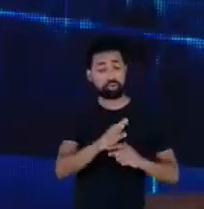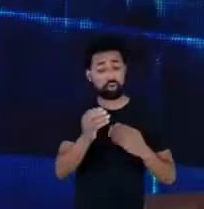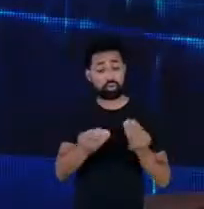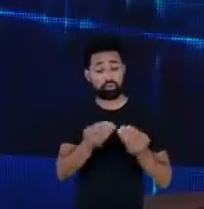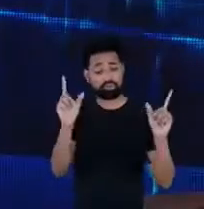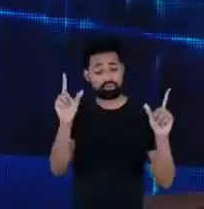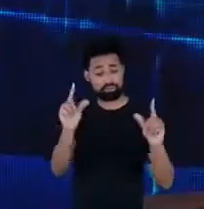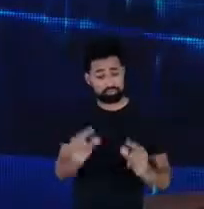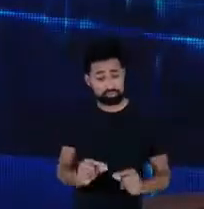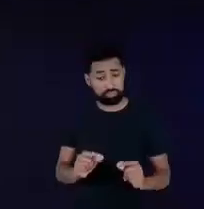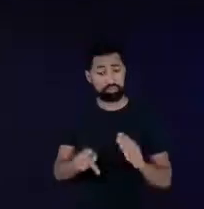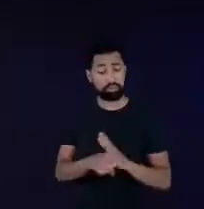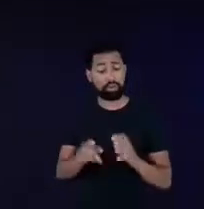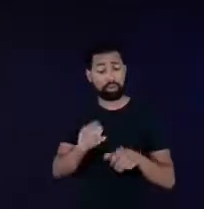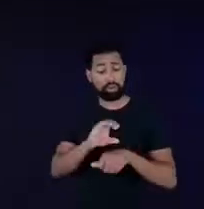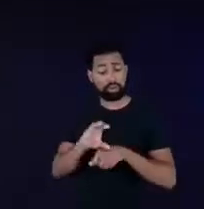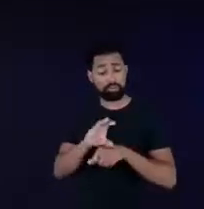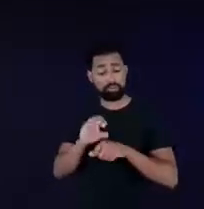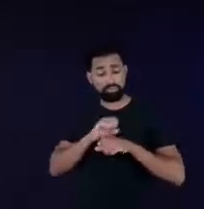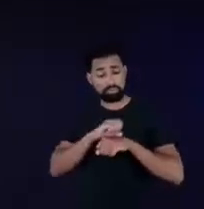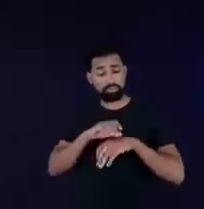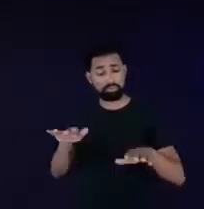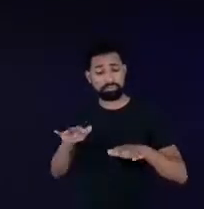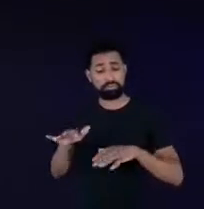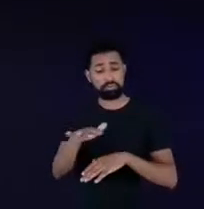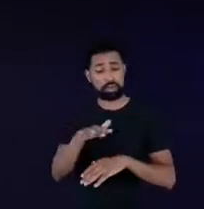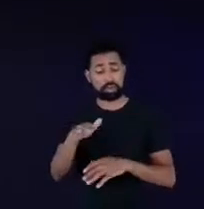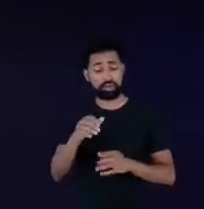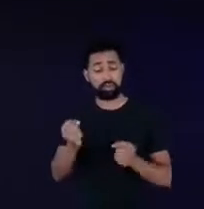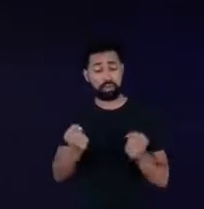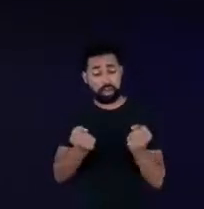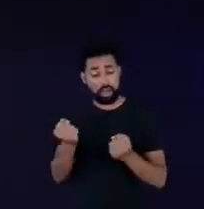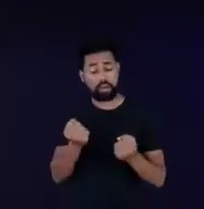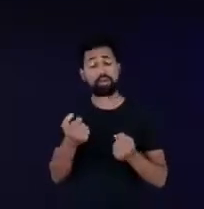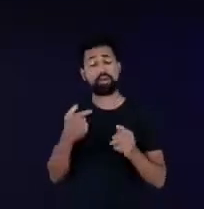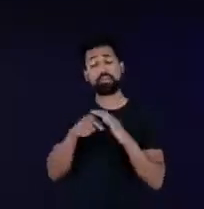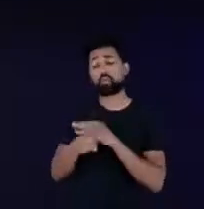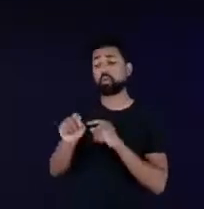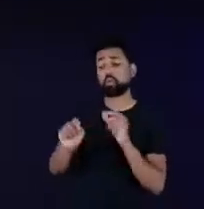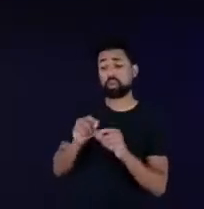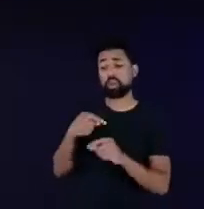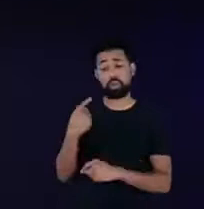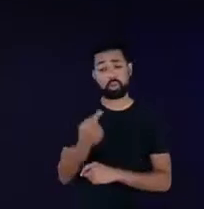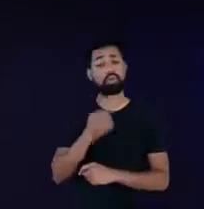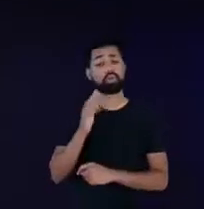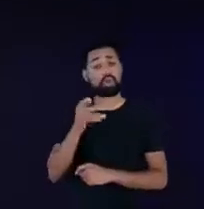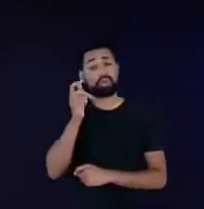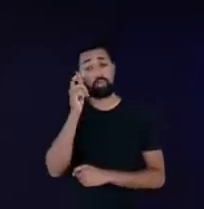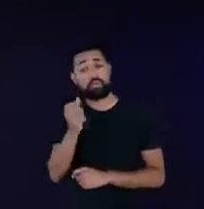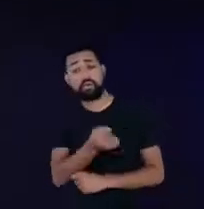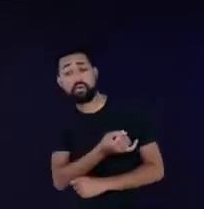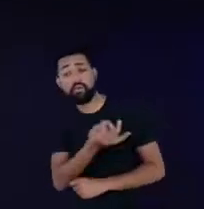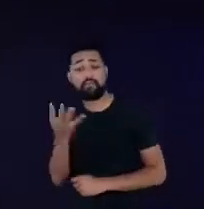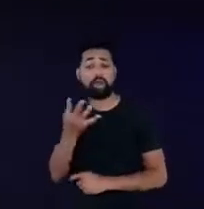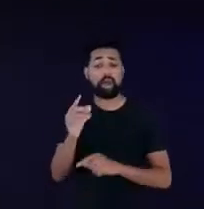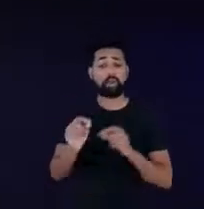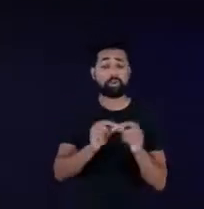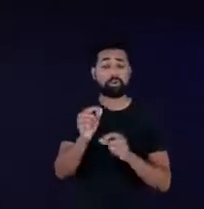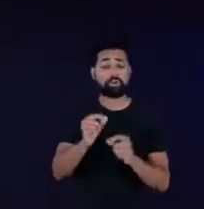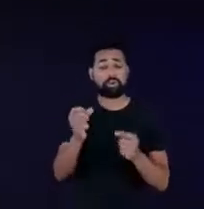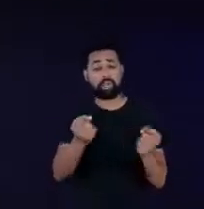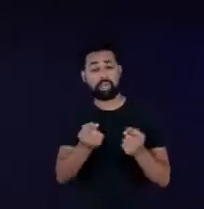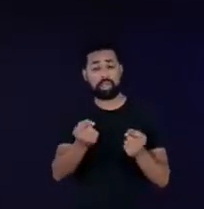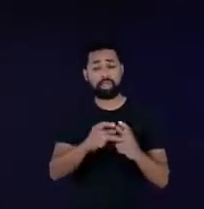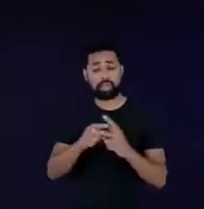emissões do lado, pensando dos transportes, né? Minha pergunta seria, e a gente já está vendo várias montadoras com programas de eletrificação ou com